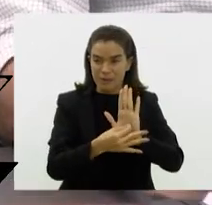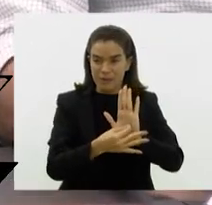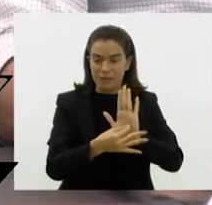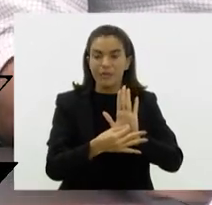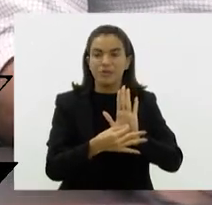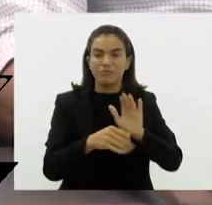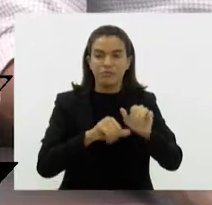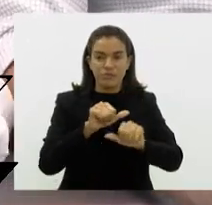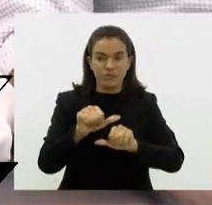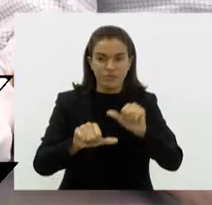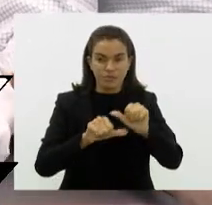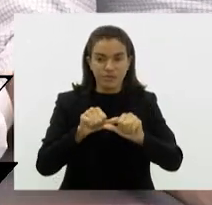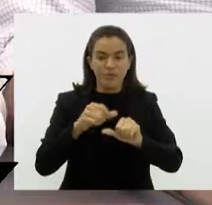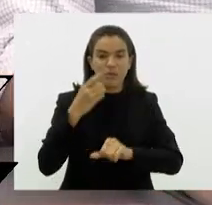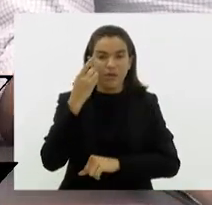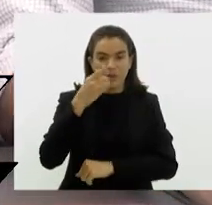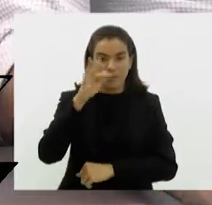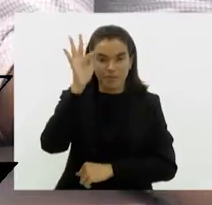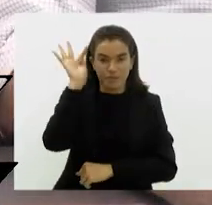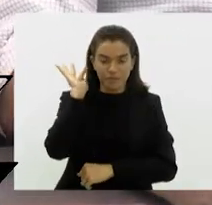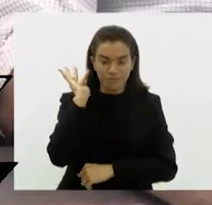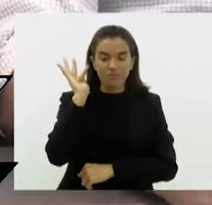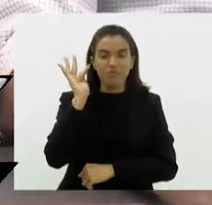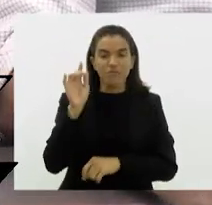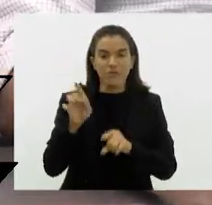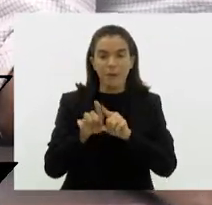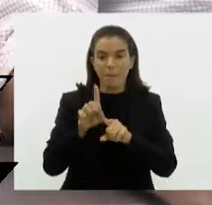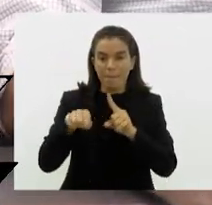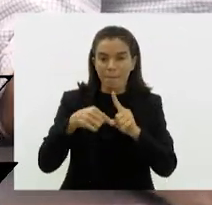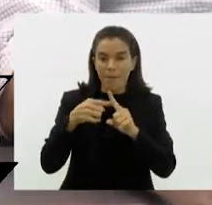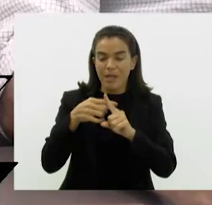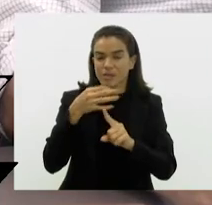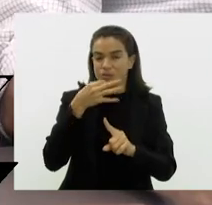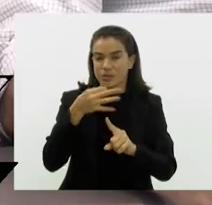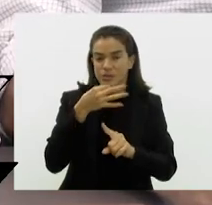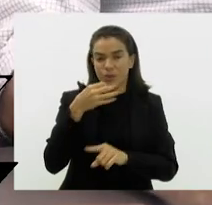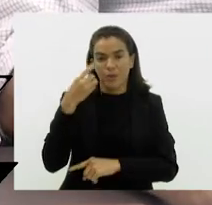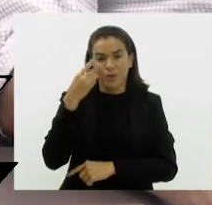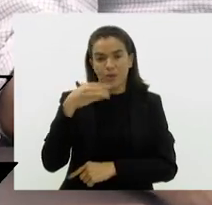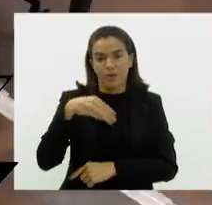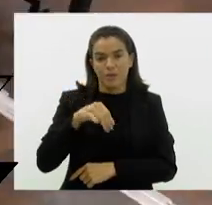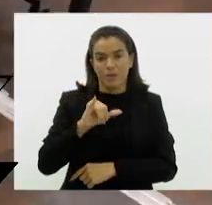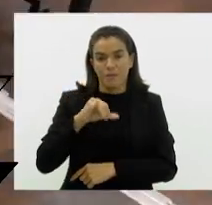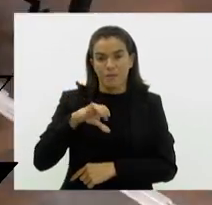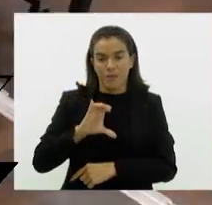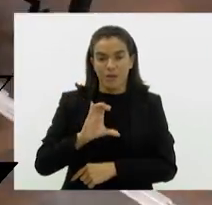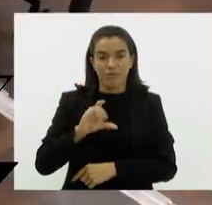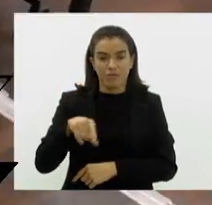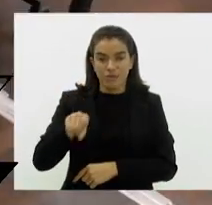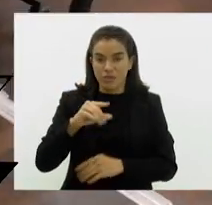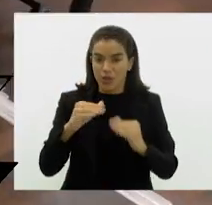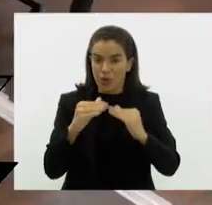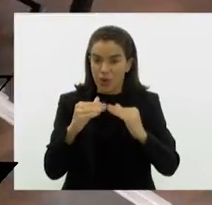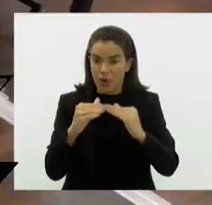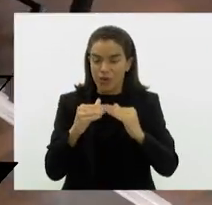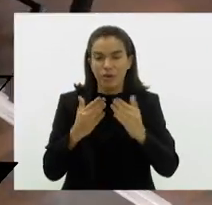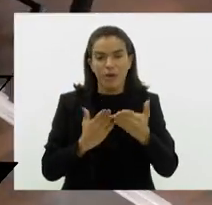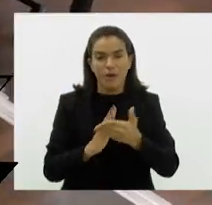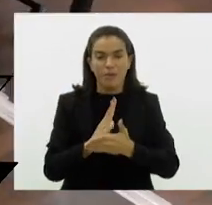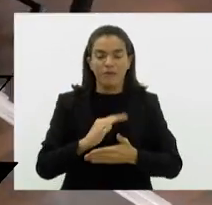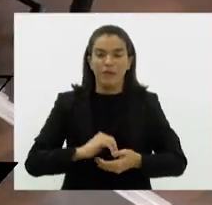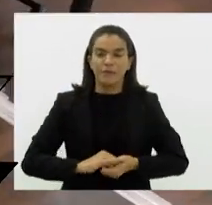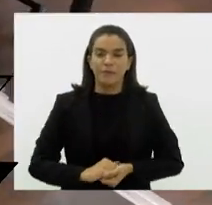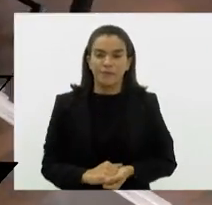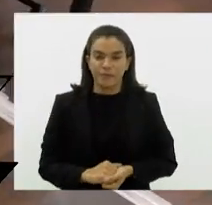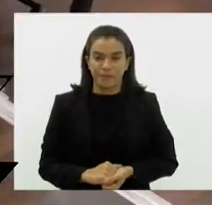recém-retificado pelo deputado Fred Pacheco, acolhendo a sugestão do deputado Carlos Mink. Senhores que aprovam, permaneçam como estão.